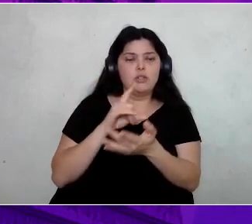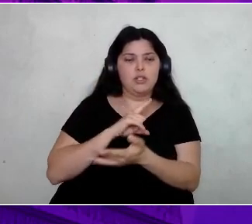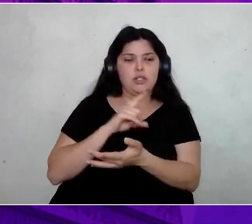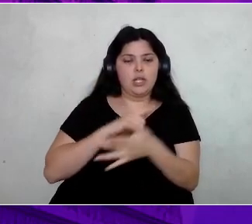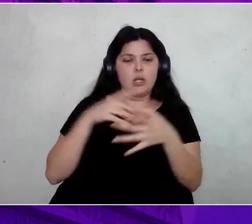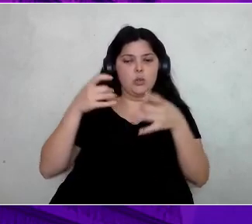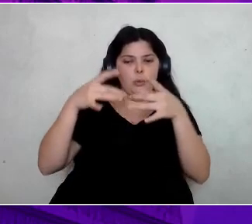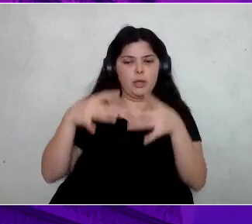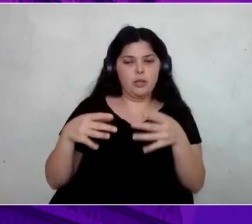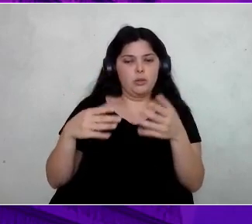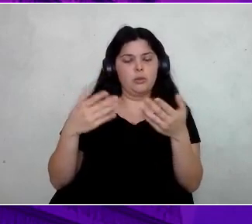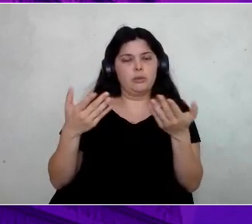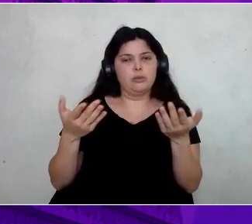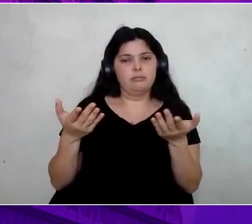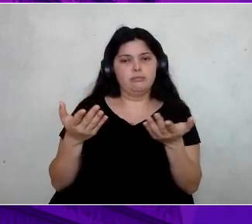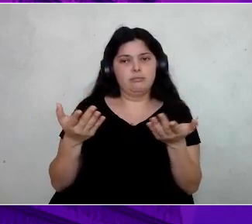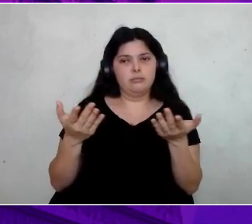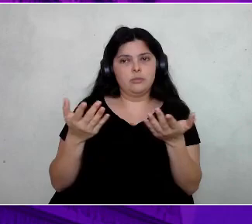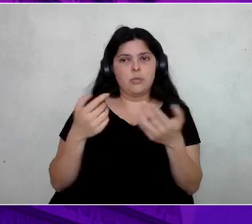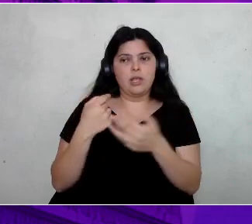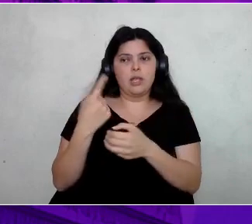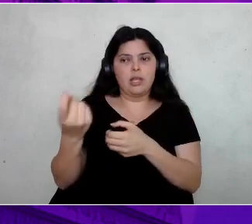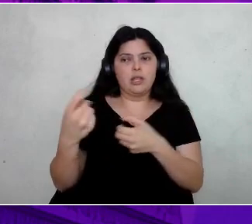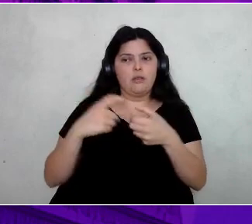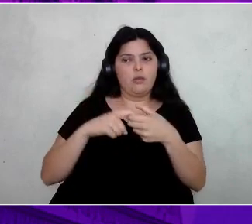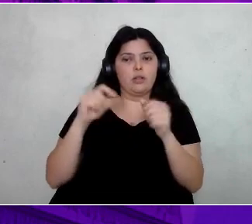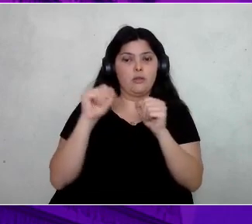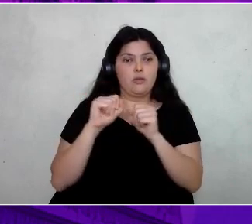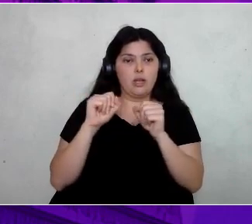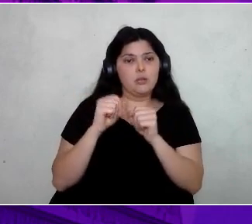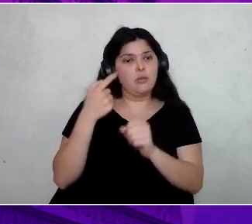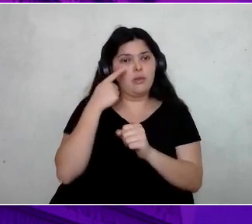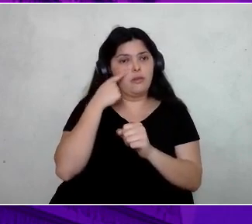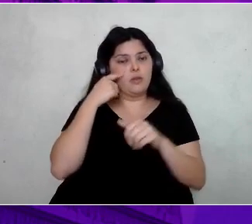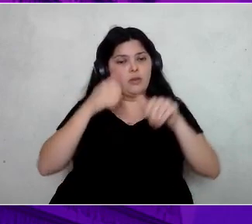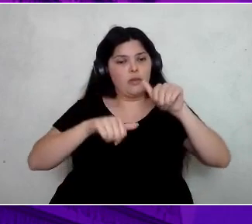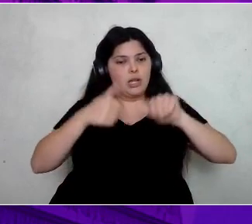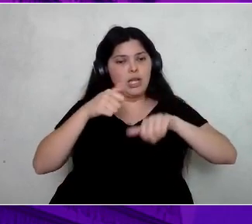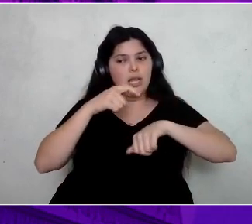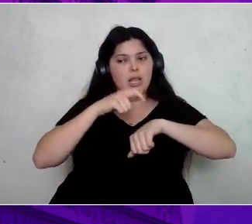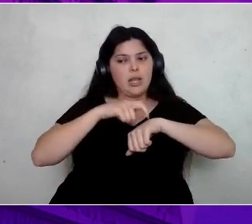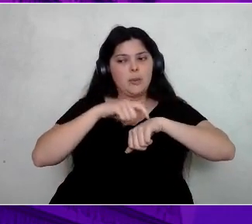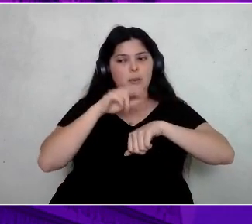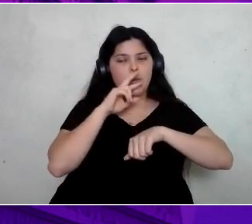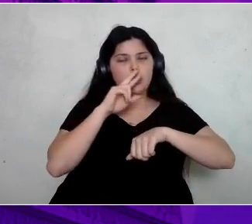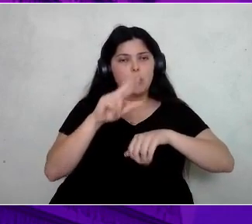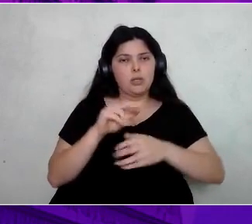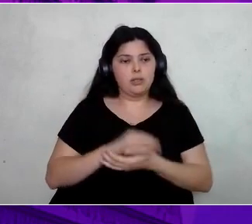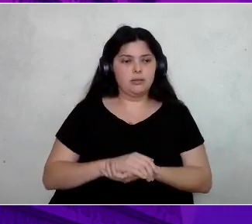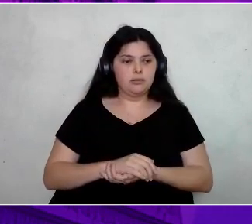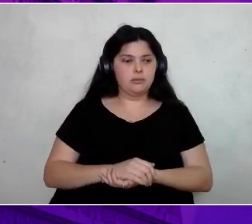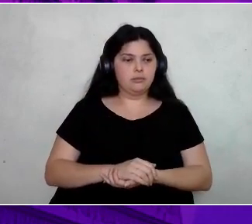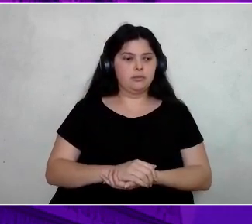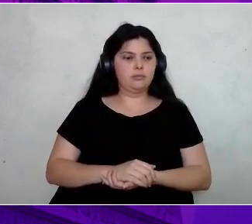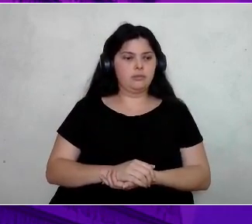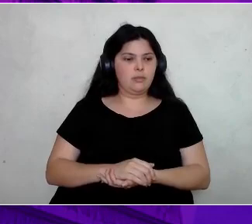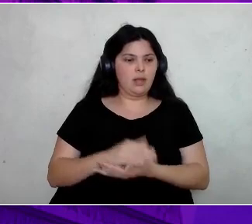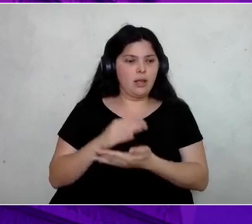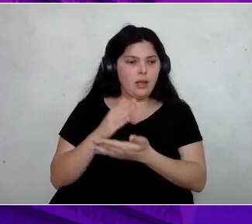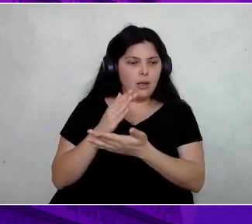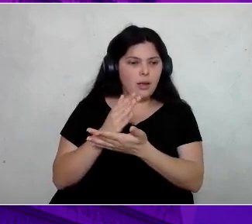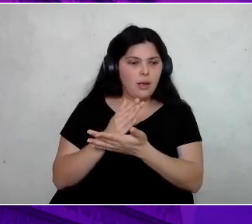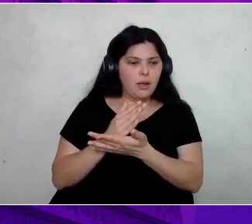faço ida e volta e verifico os tempos de resposta. A média foi menos do que